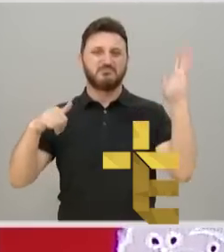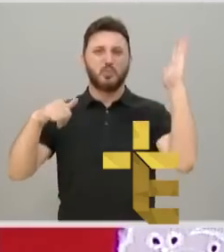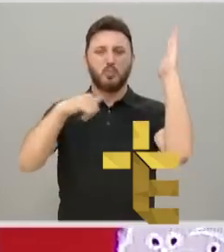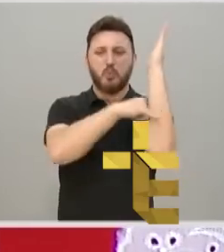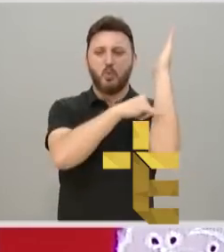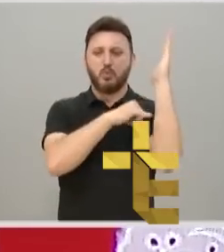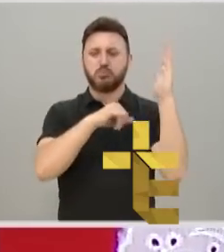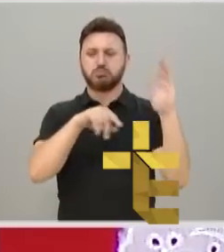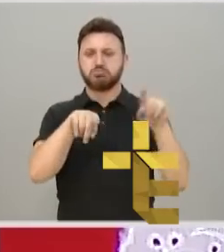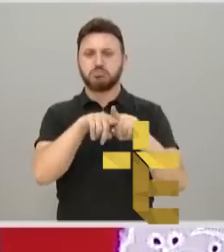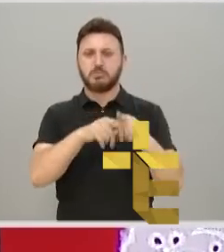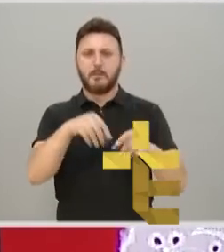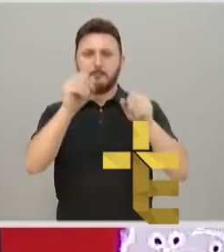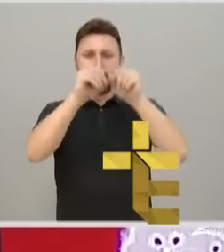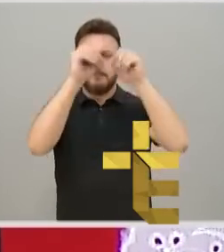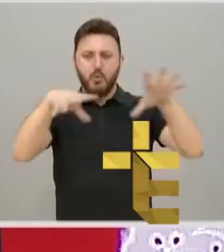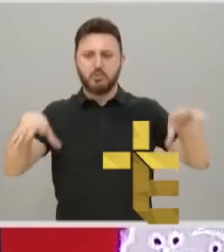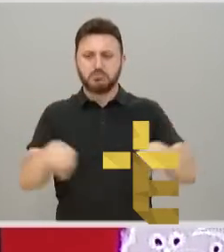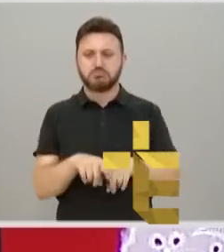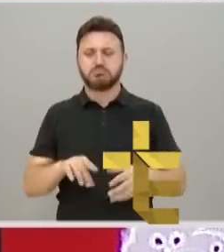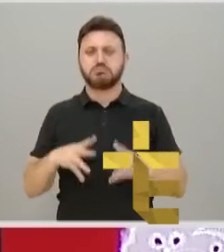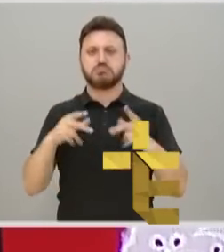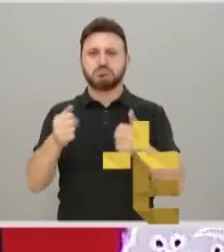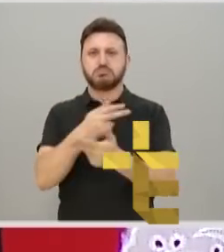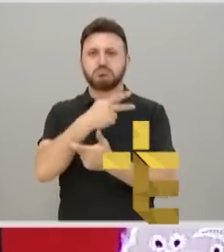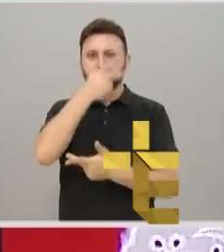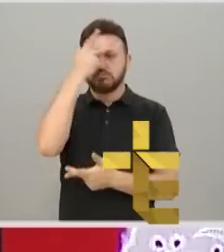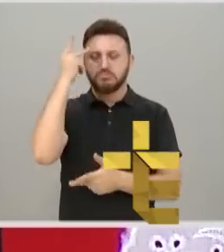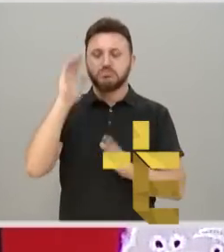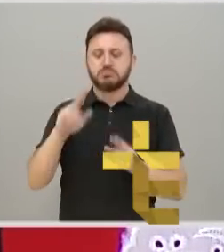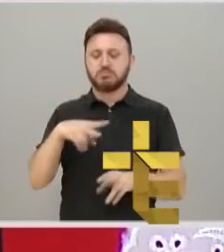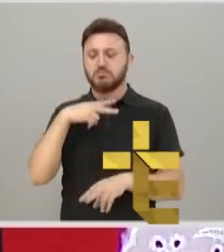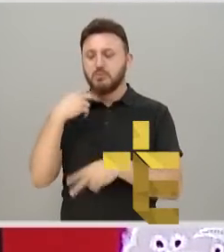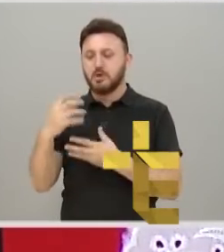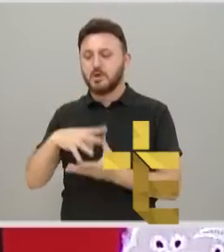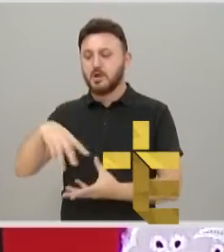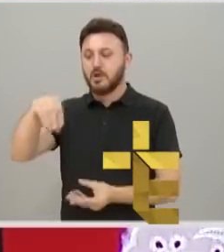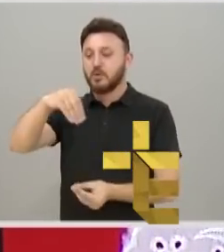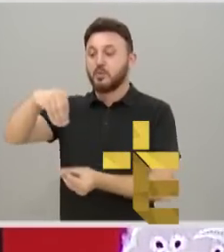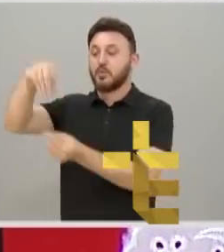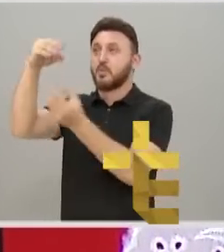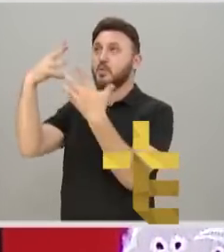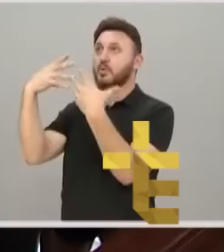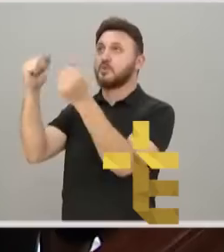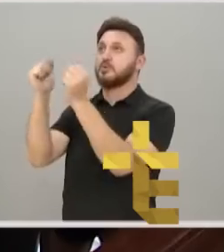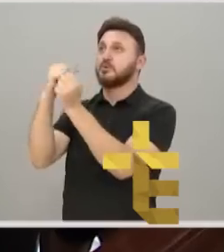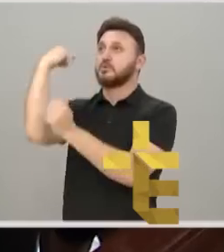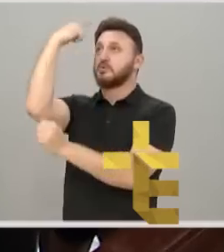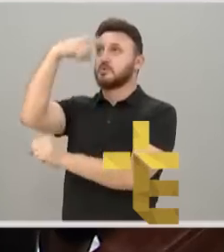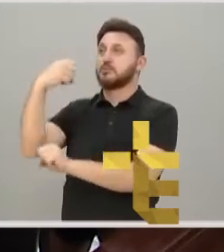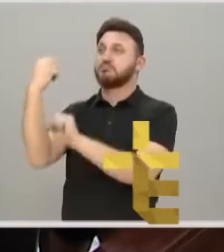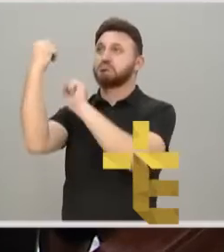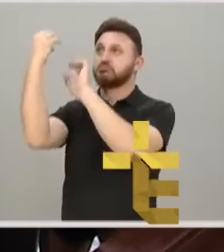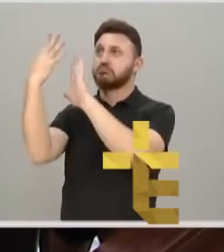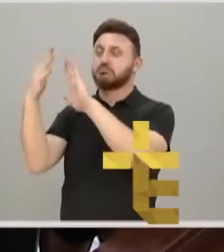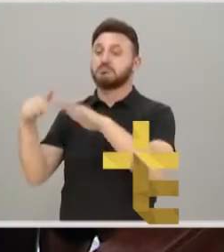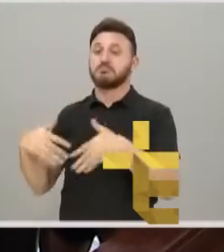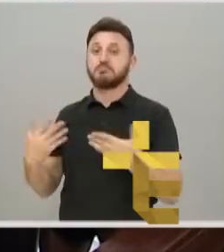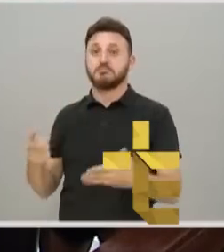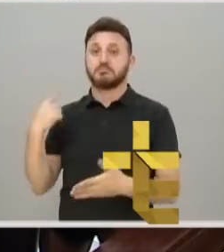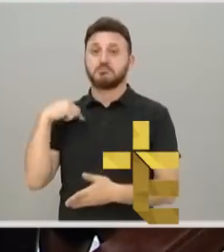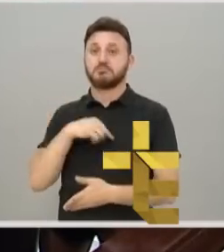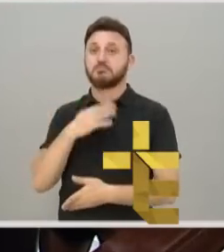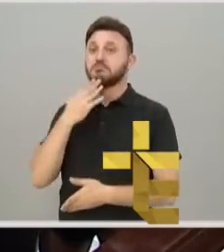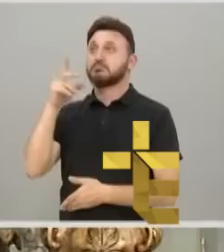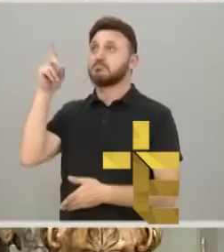de todos os que partiram desta vida, acolheu junto a vós da luz da vossa face. Lembrai-vos, ó Pai,